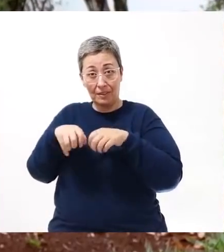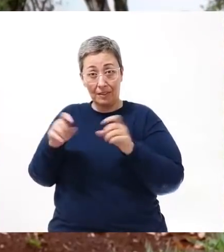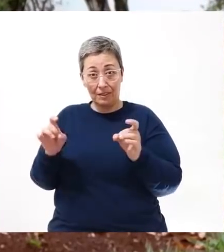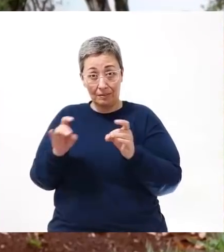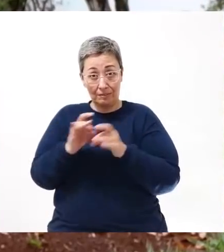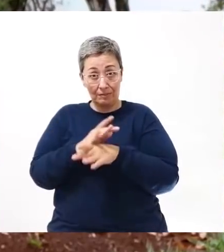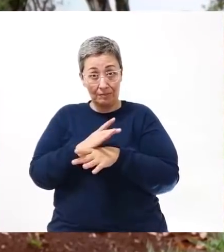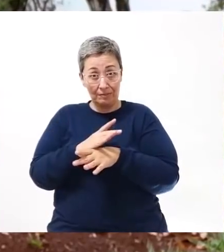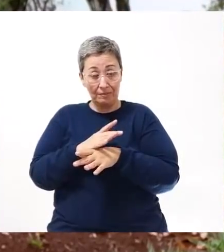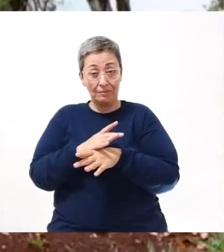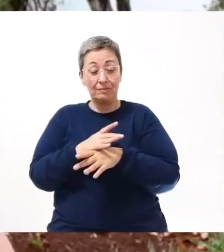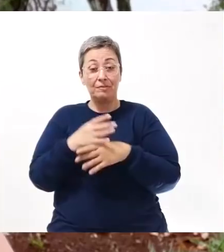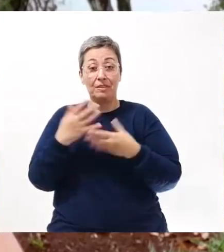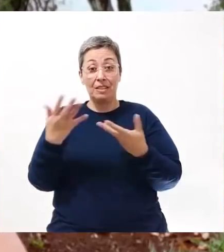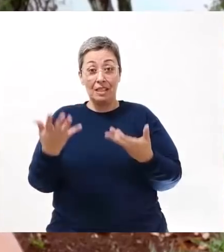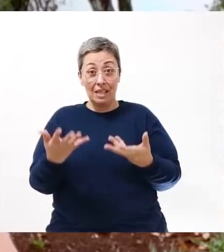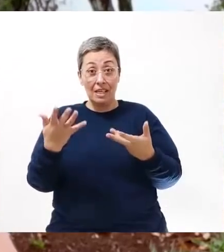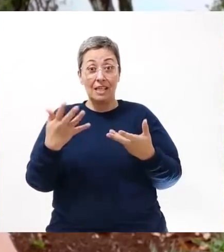plantado.